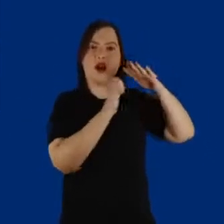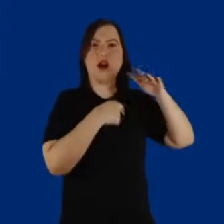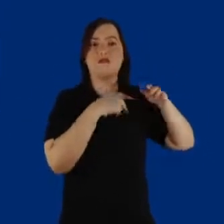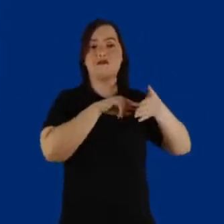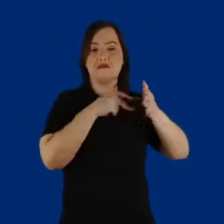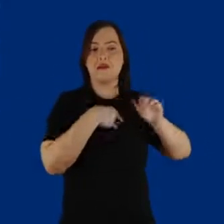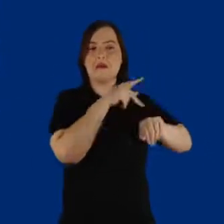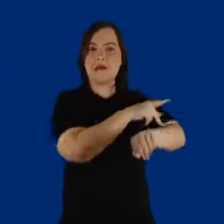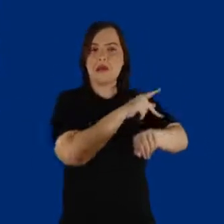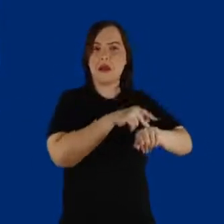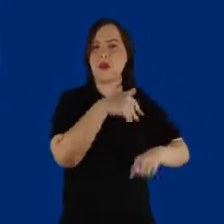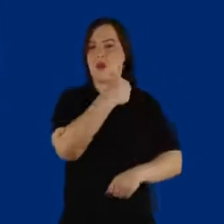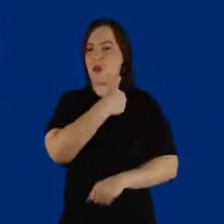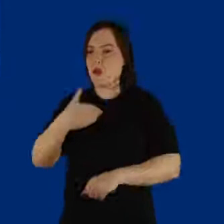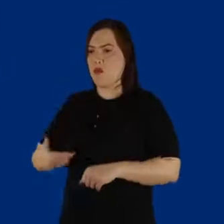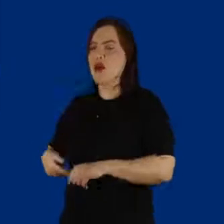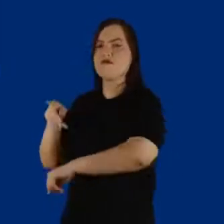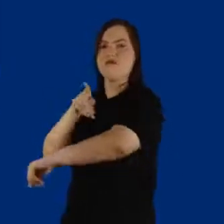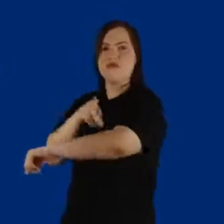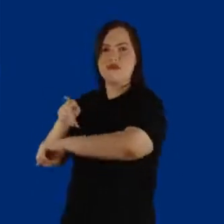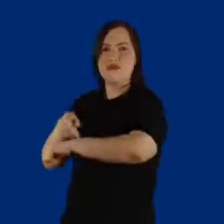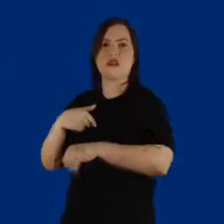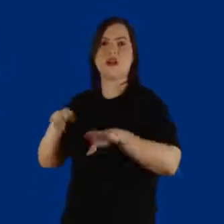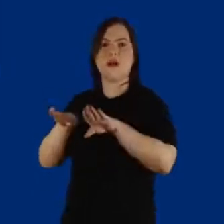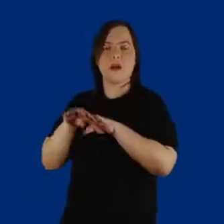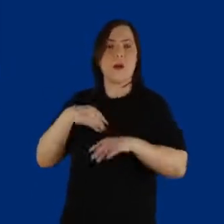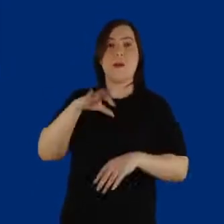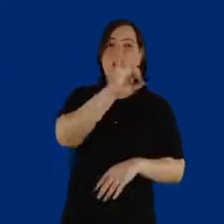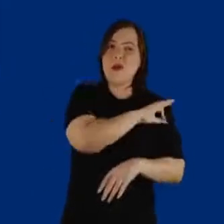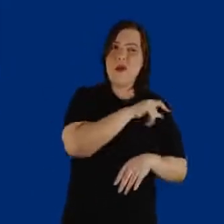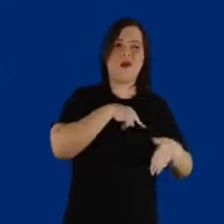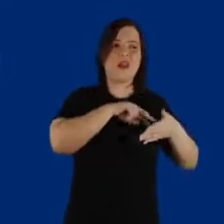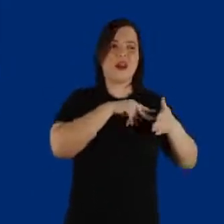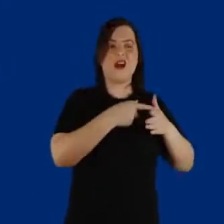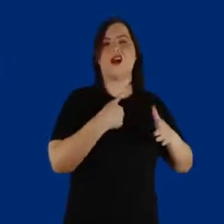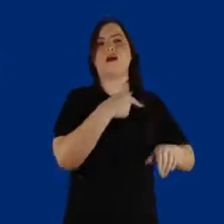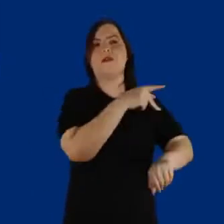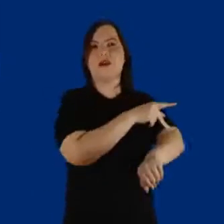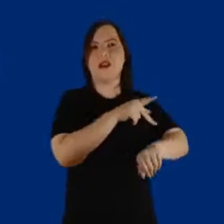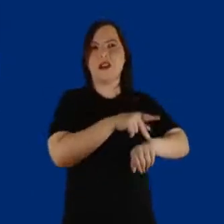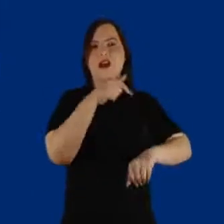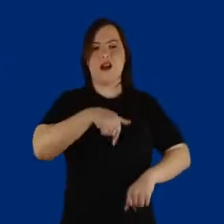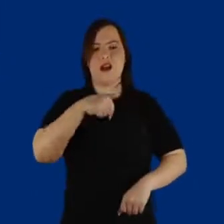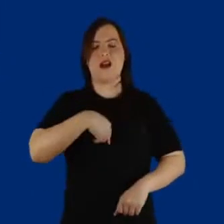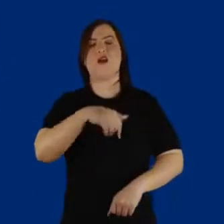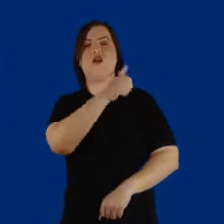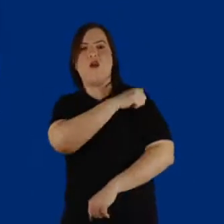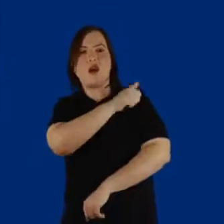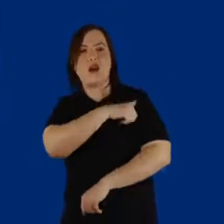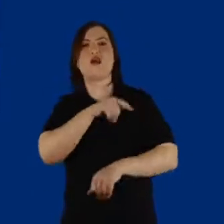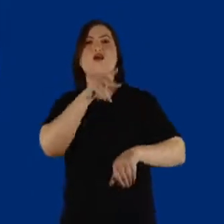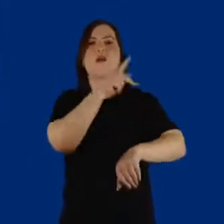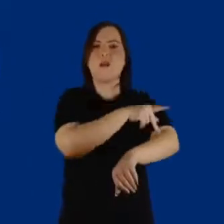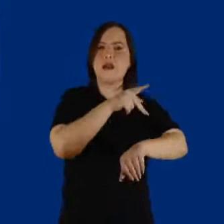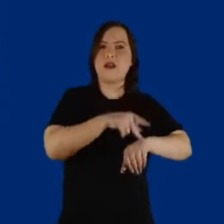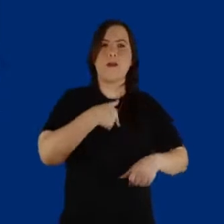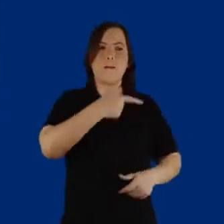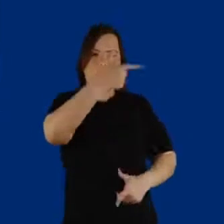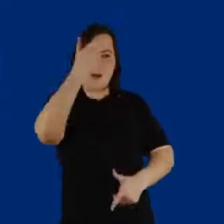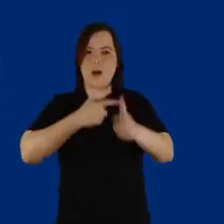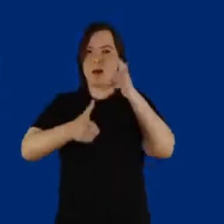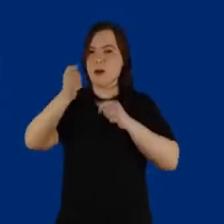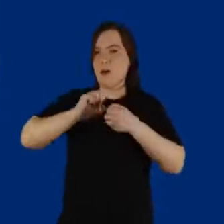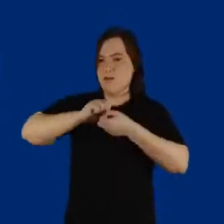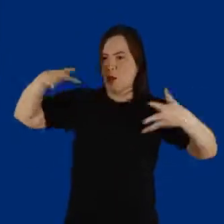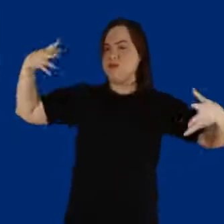pedagogia, governo é pedagogia, polícia é pedagogia. Aqui no Rio de Janeiro é a pedagogia do tiro, da bomba